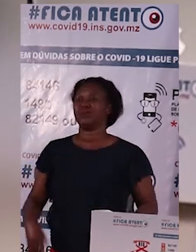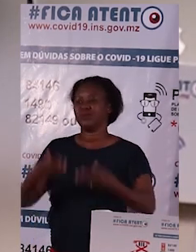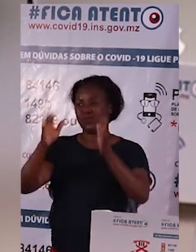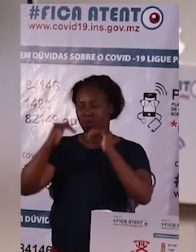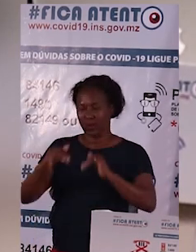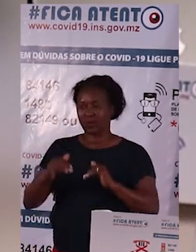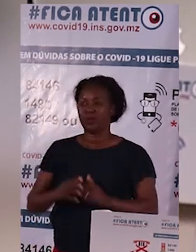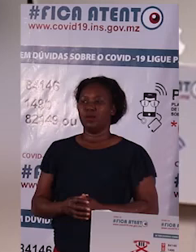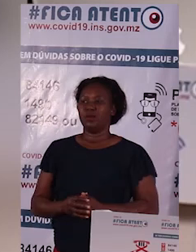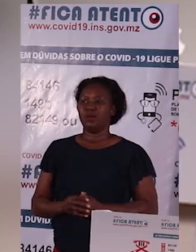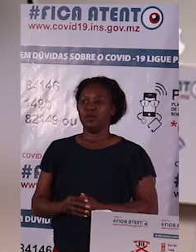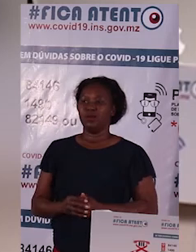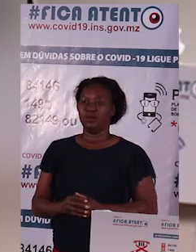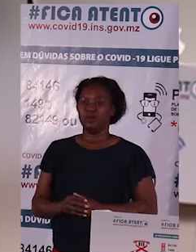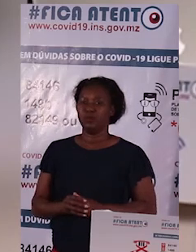diapositivo, por favor.